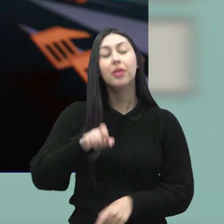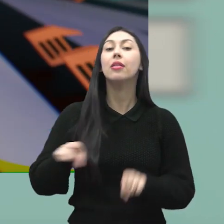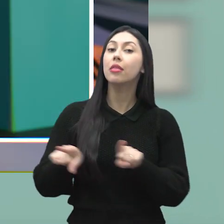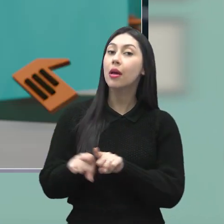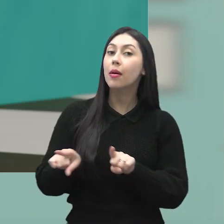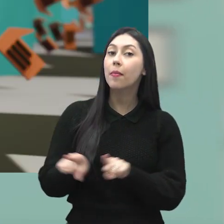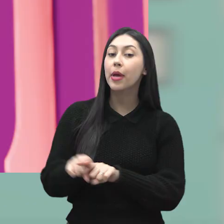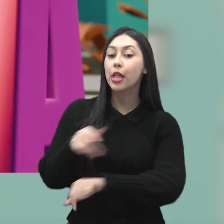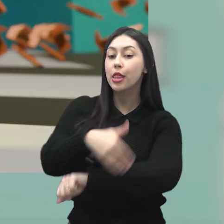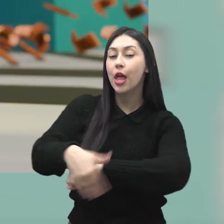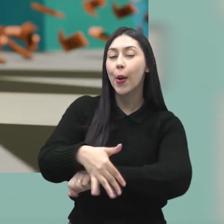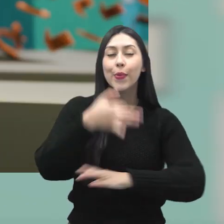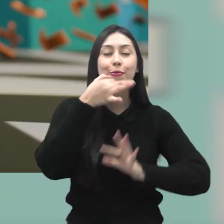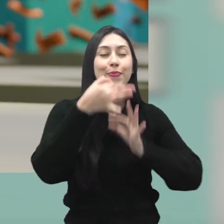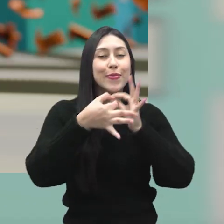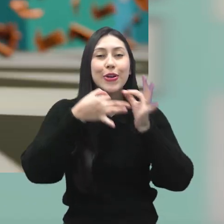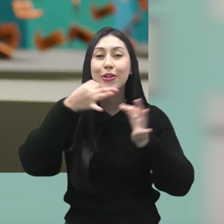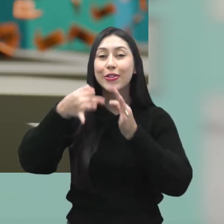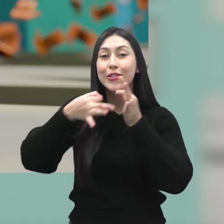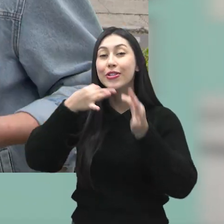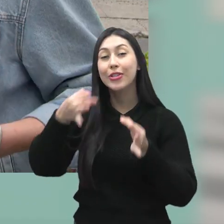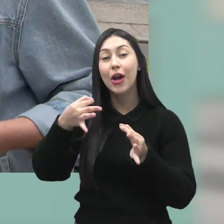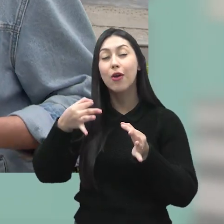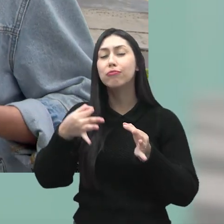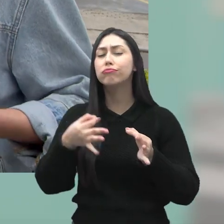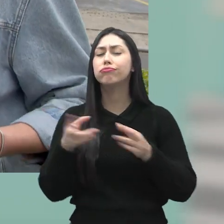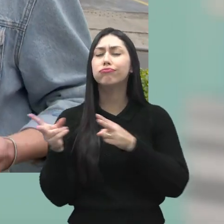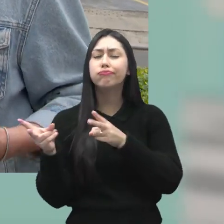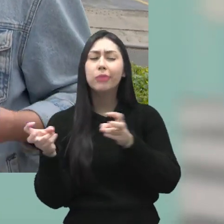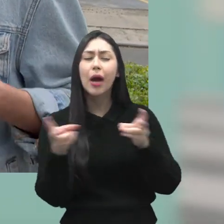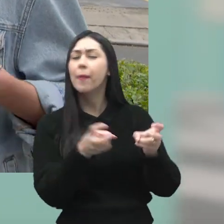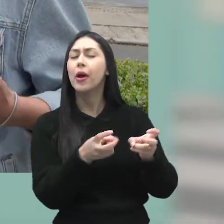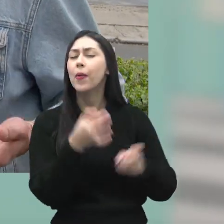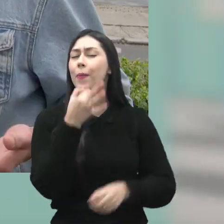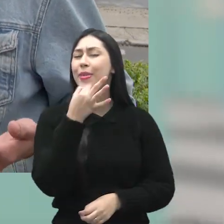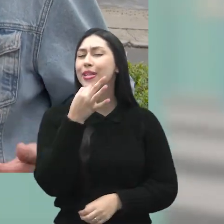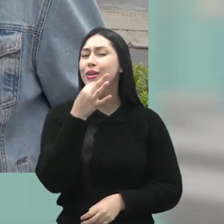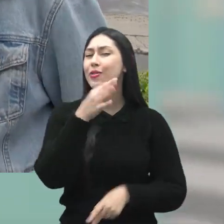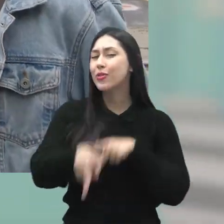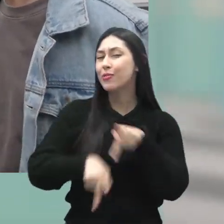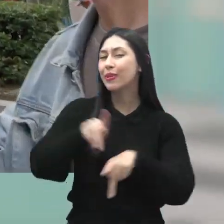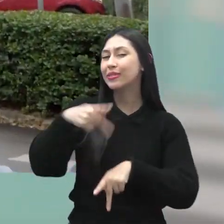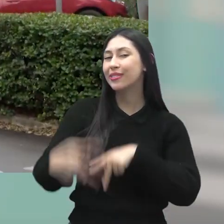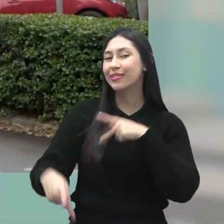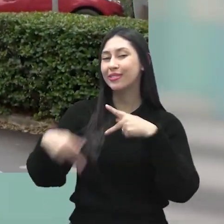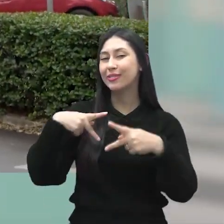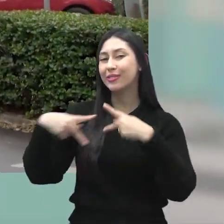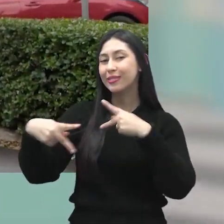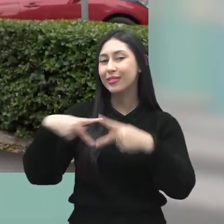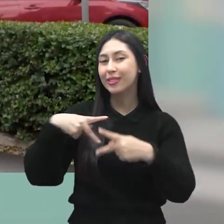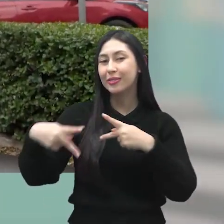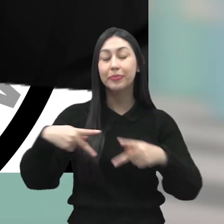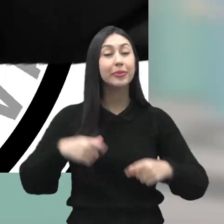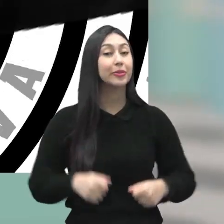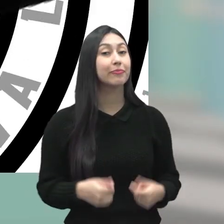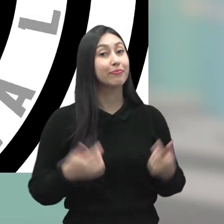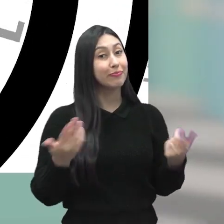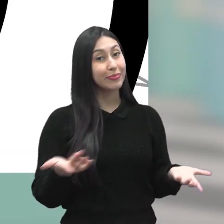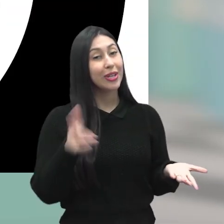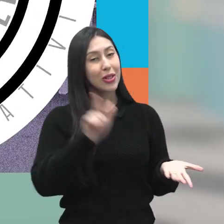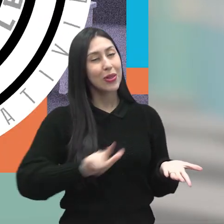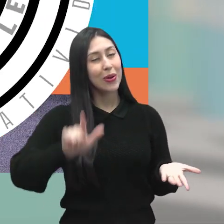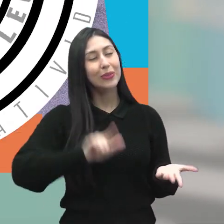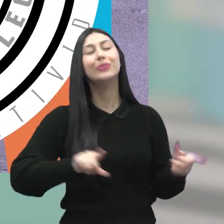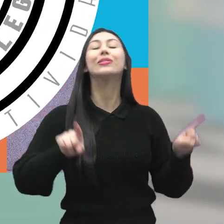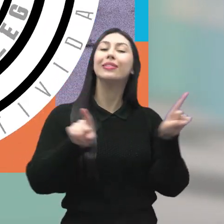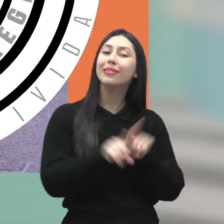o quadro Tá na Rua com o repórter Vitor Krigor, que foi ouvir o que a galera pensa sobre o assunto em São José dos Campos. E,